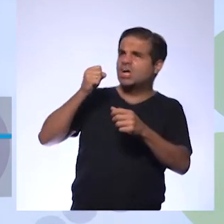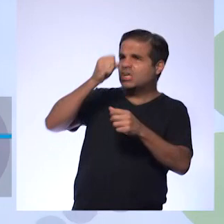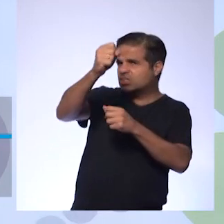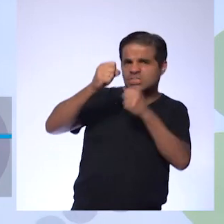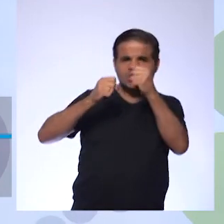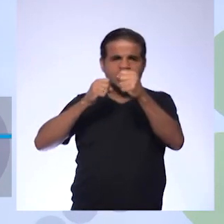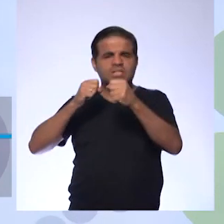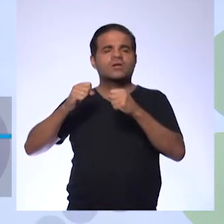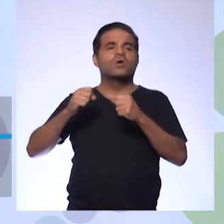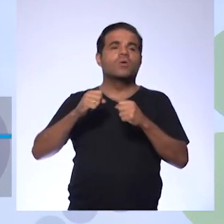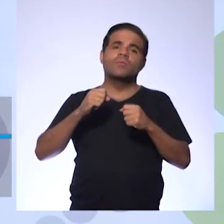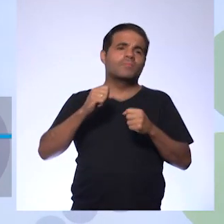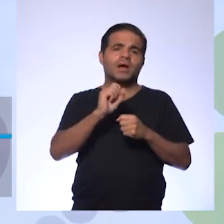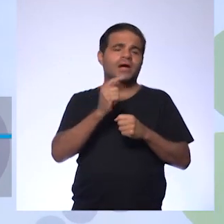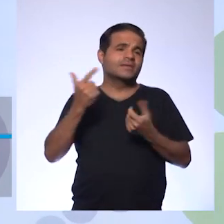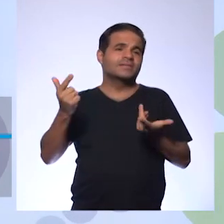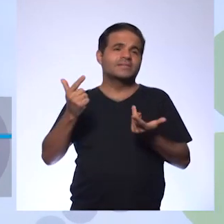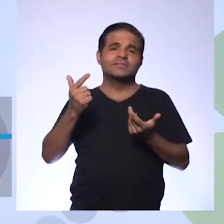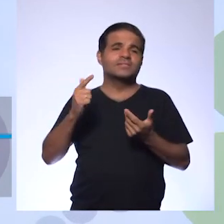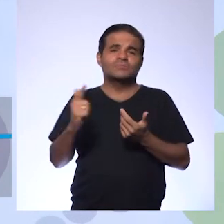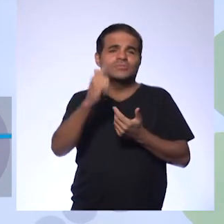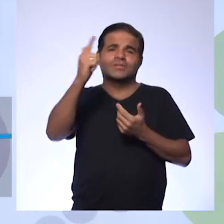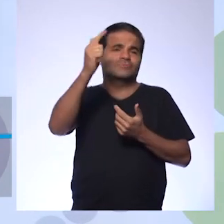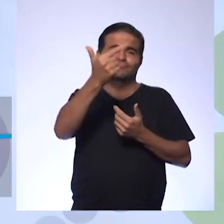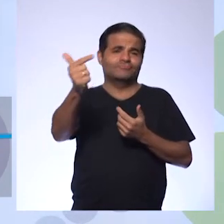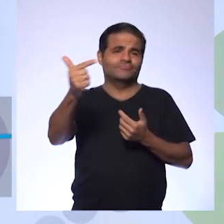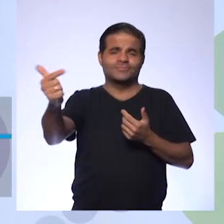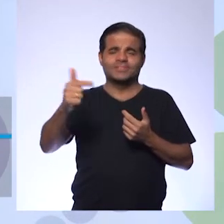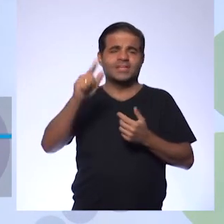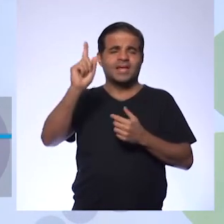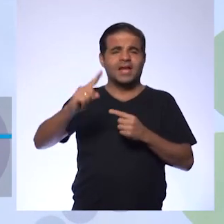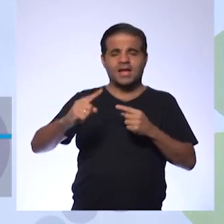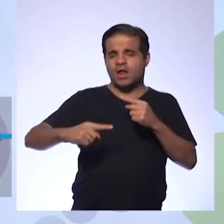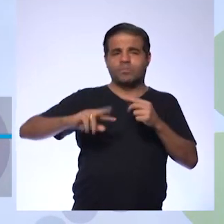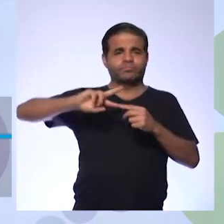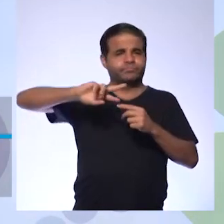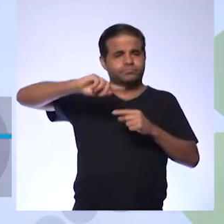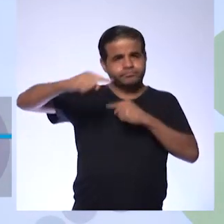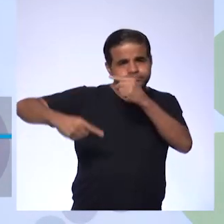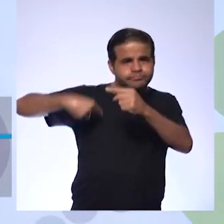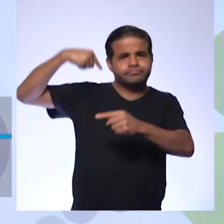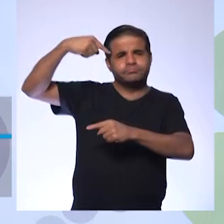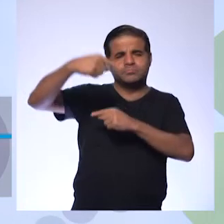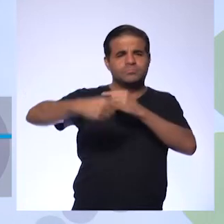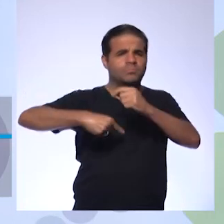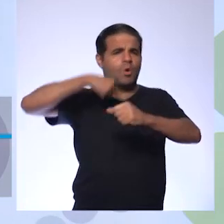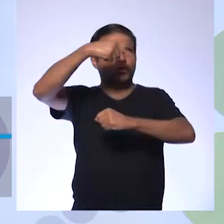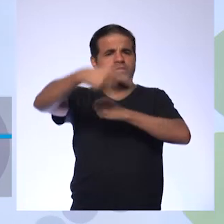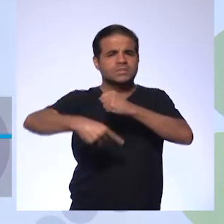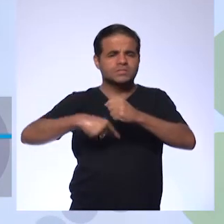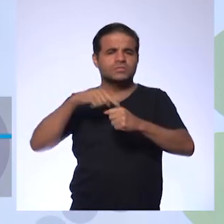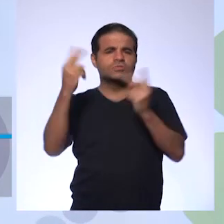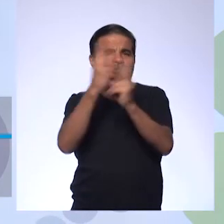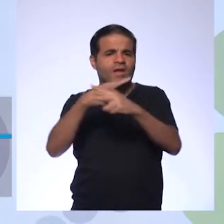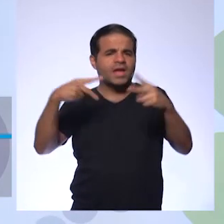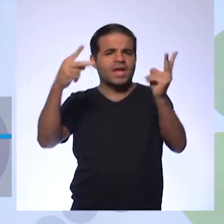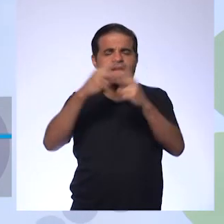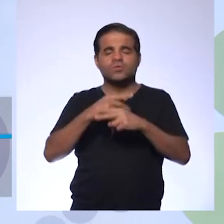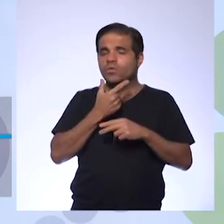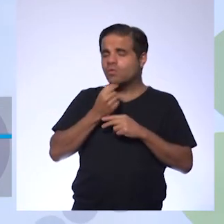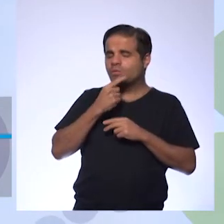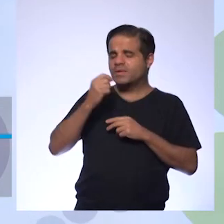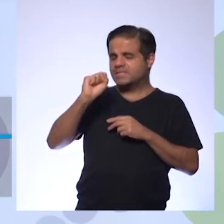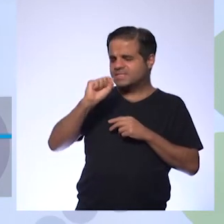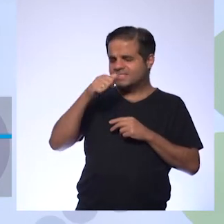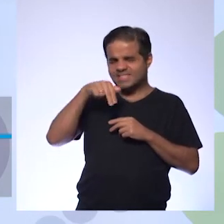mas um dos gigantes era um moinho de vento, então ele ficou todo louco, e louco, e um cara acreditava nele, que era o Sancho Panza, que